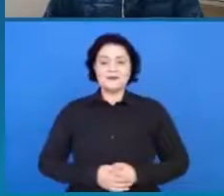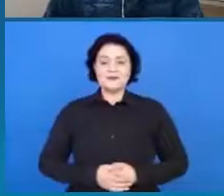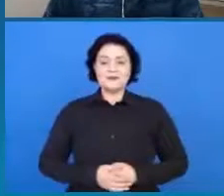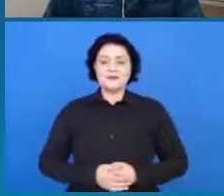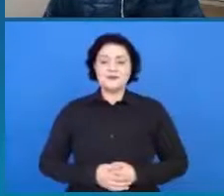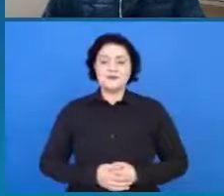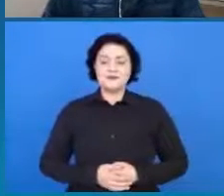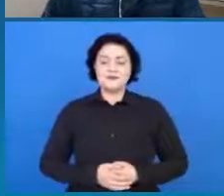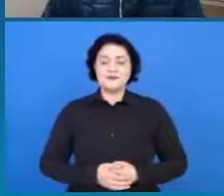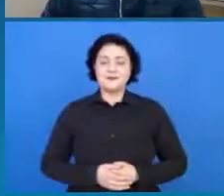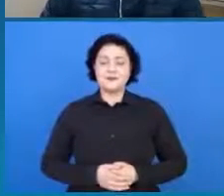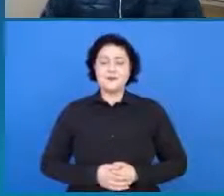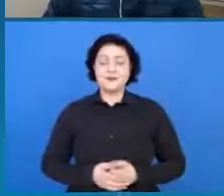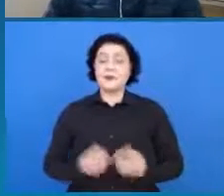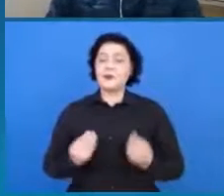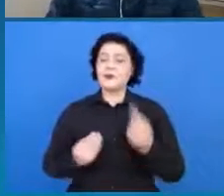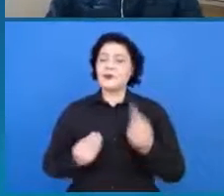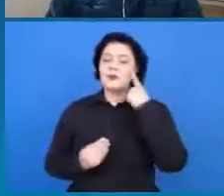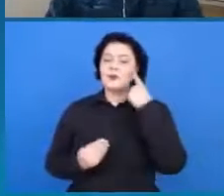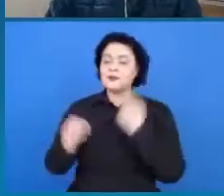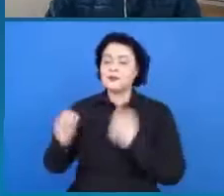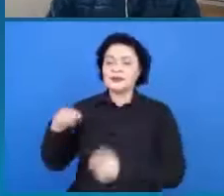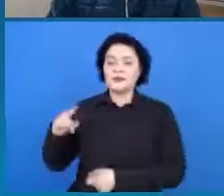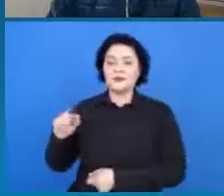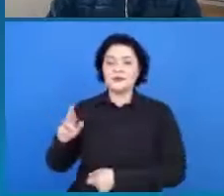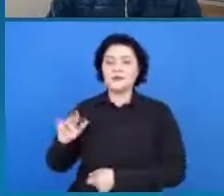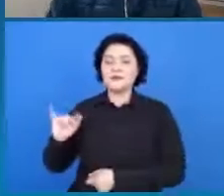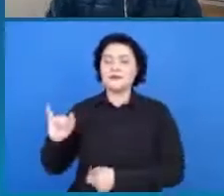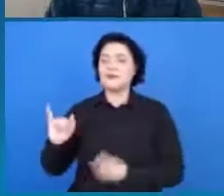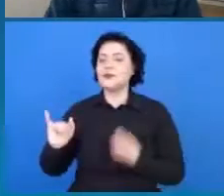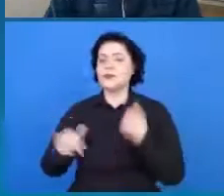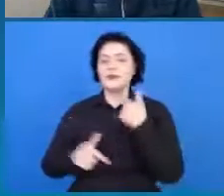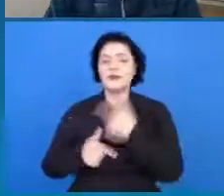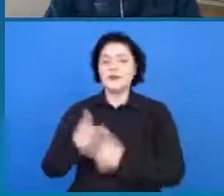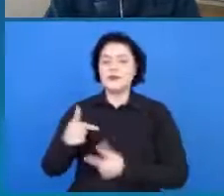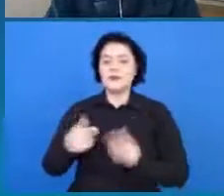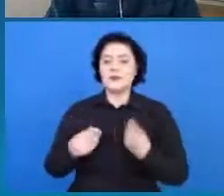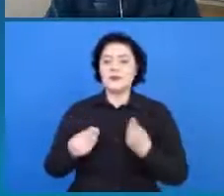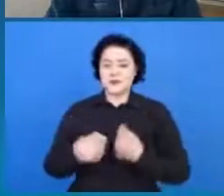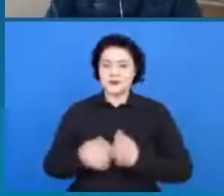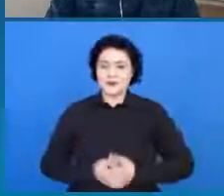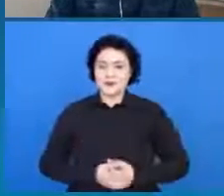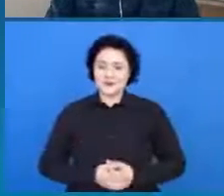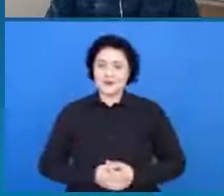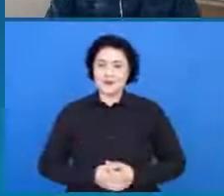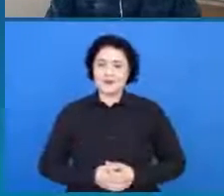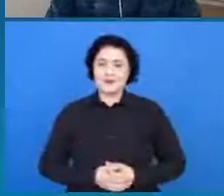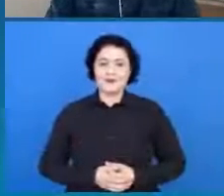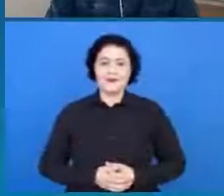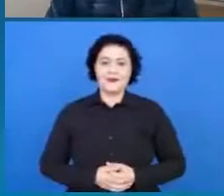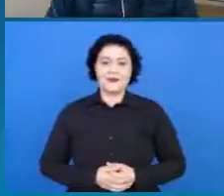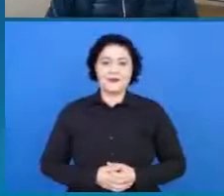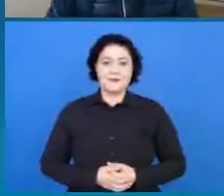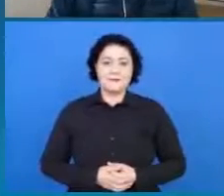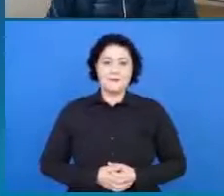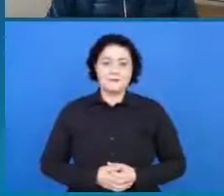diga-nos como teve essa ideia e como você Tem trabalhado isso por gentileza